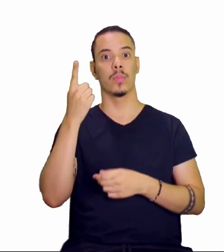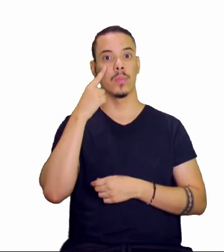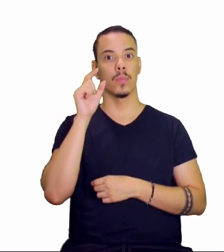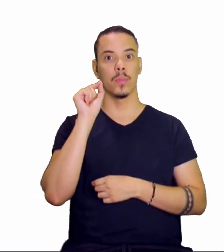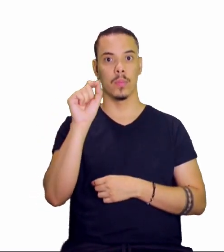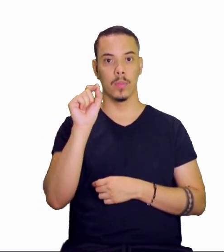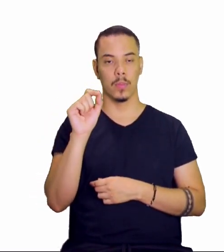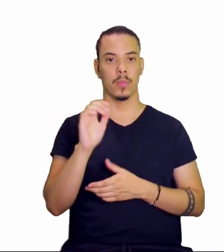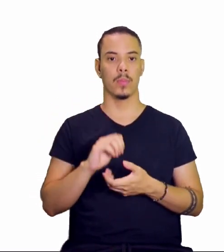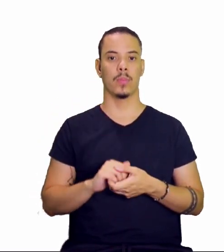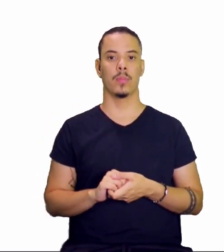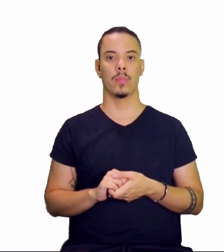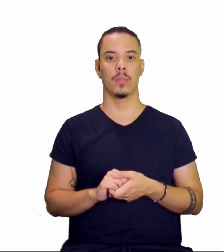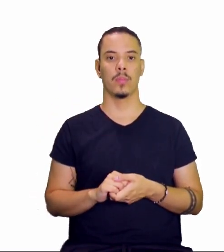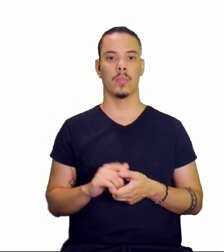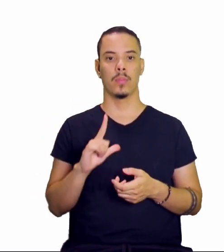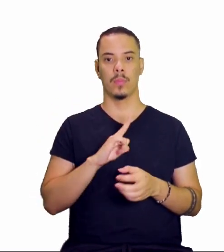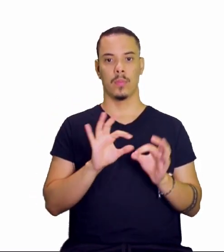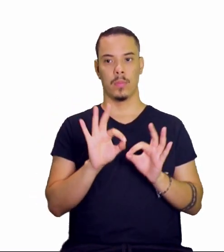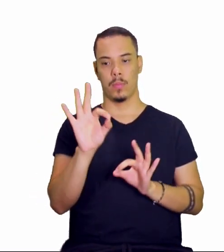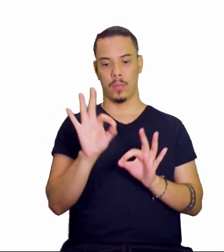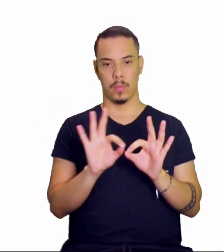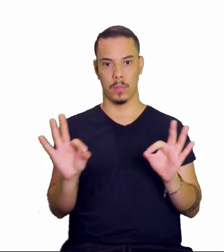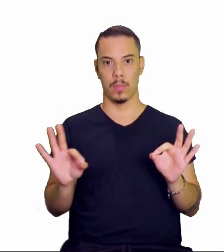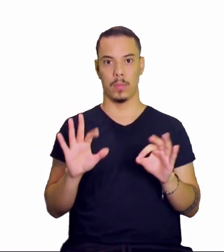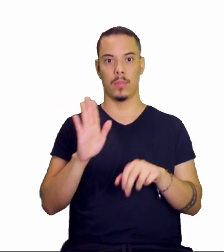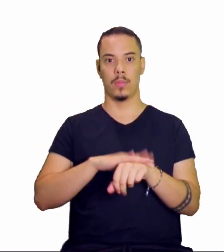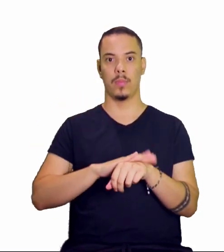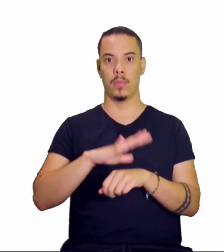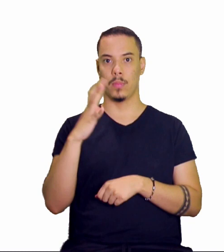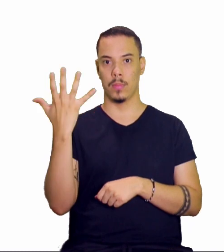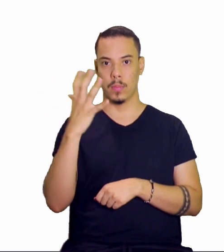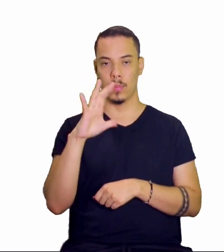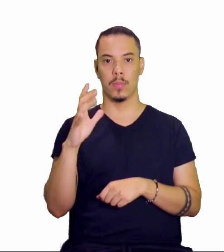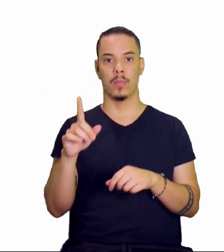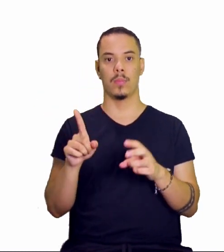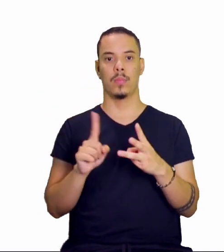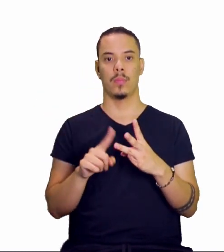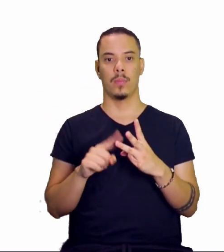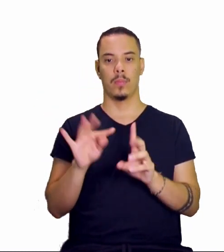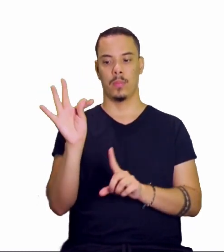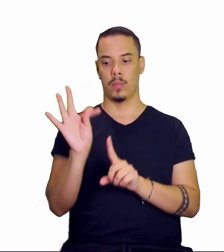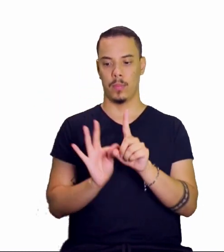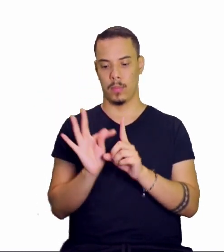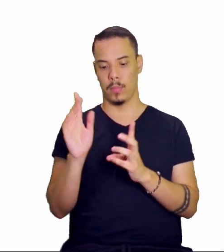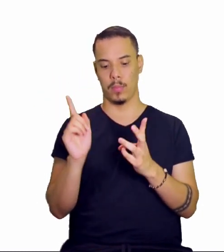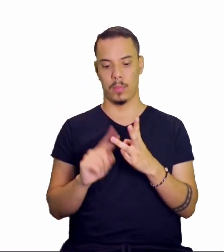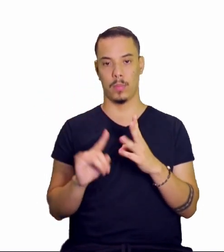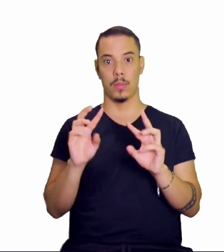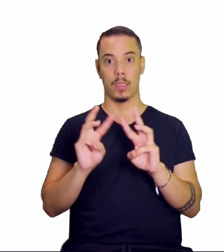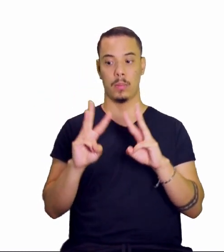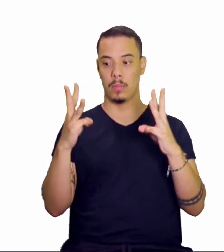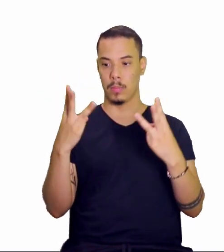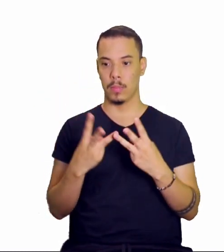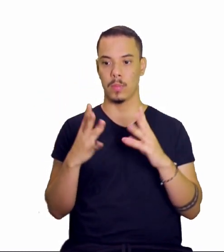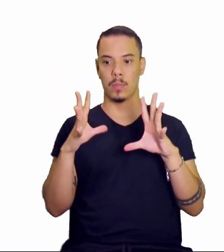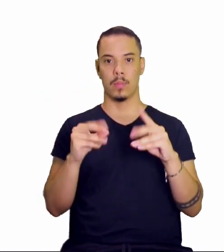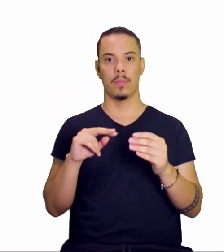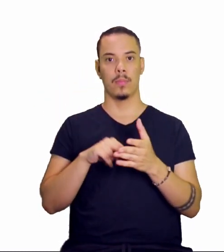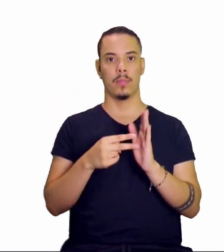comprimento, nós vimos ali tempo, temperatura, massa, tudo isso são força, tudo isso